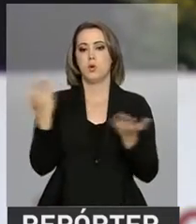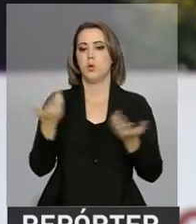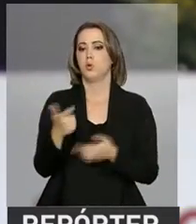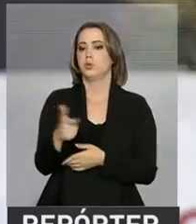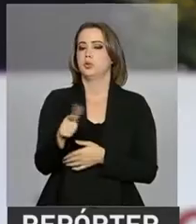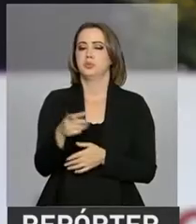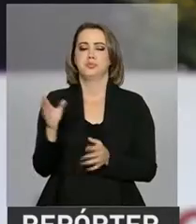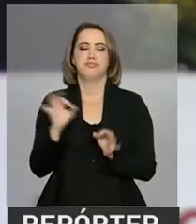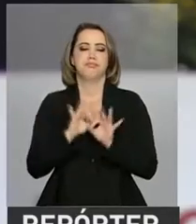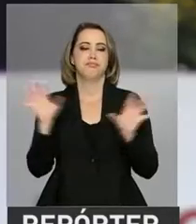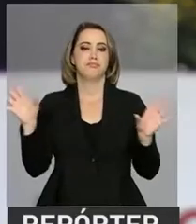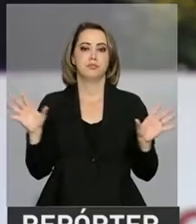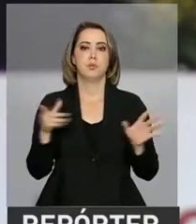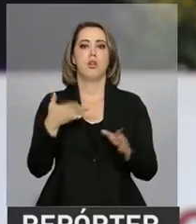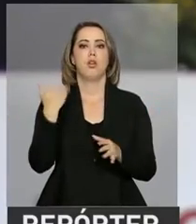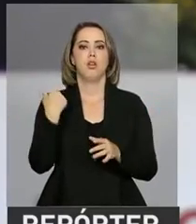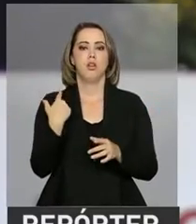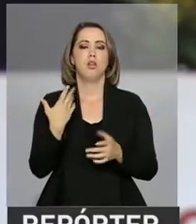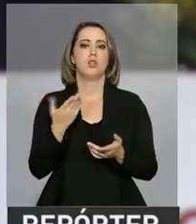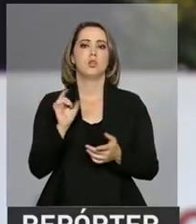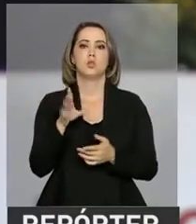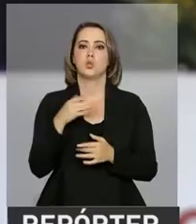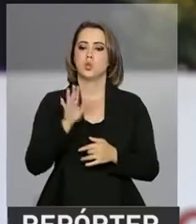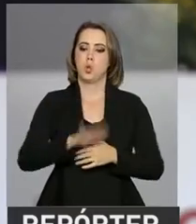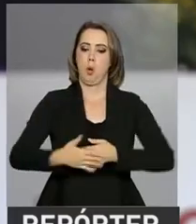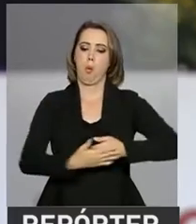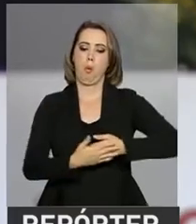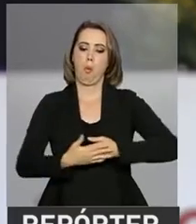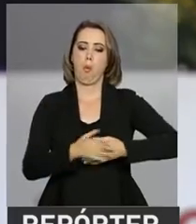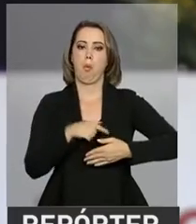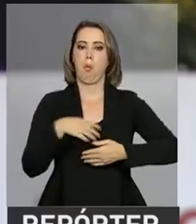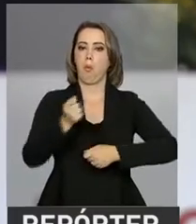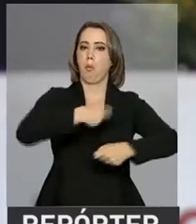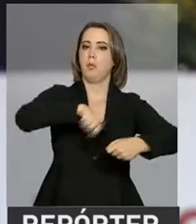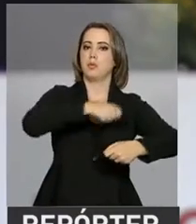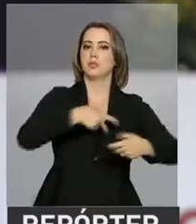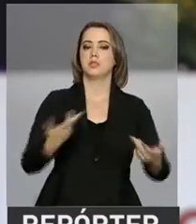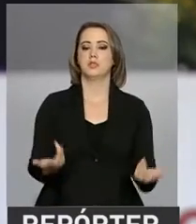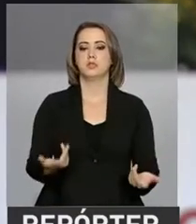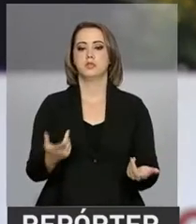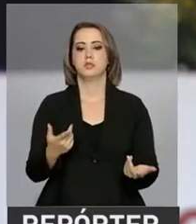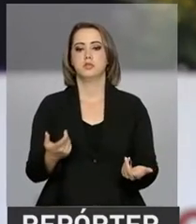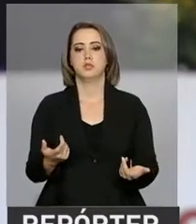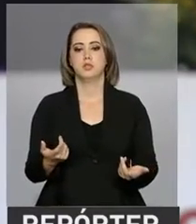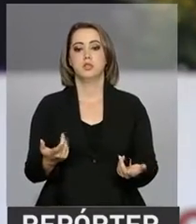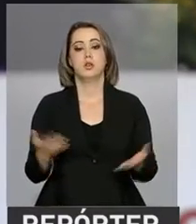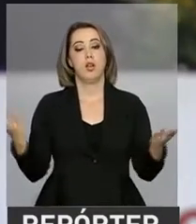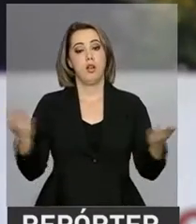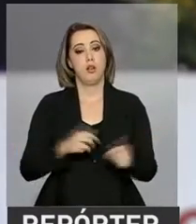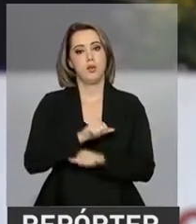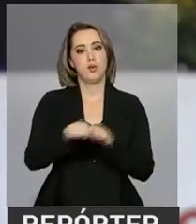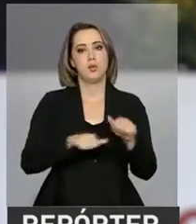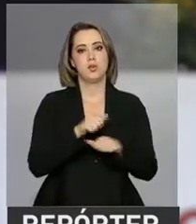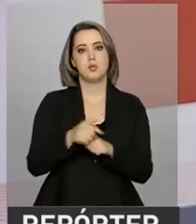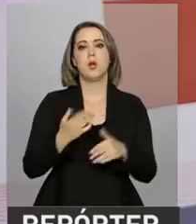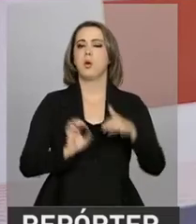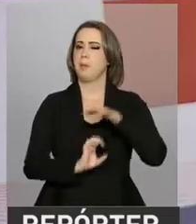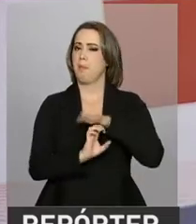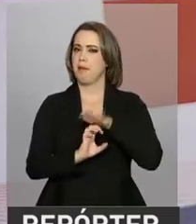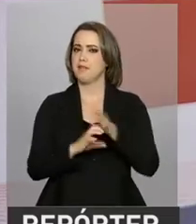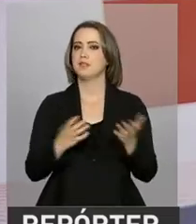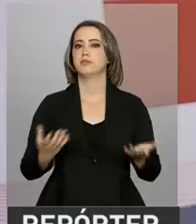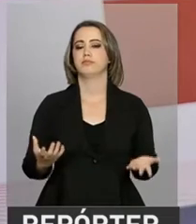não tenho mais no passado era só que cuidar de menino e cozinhar agora empreendedora